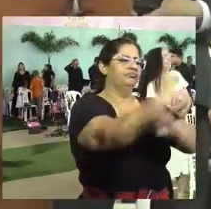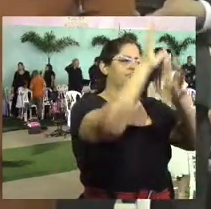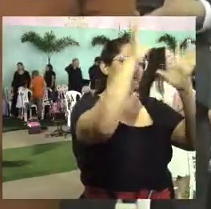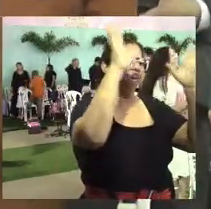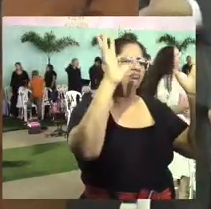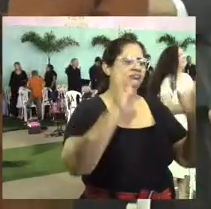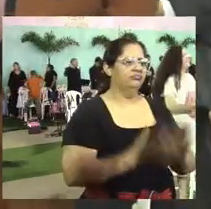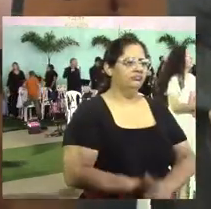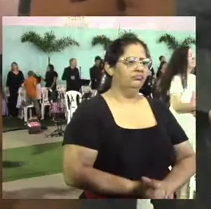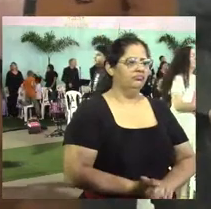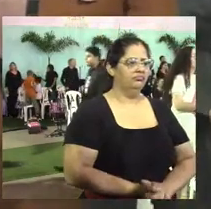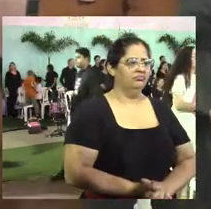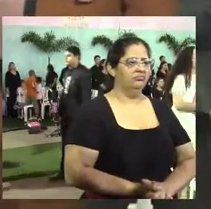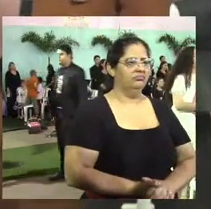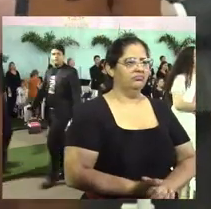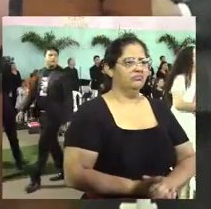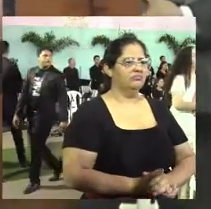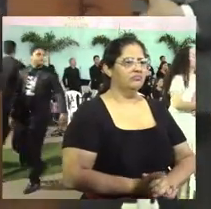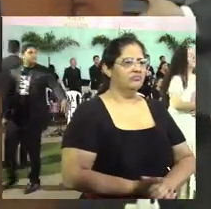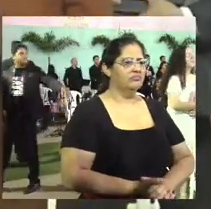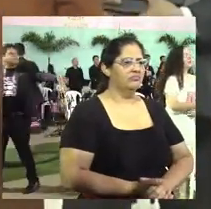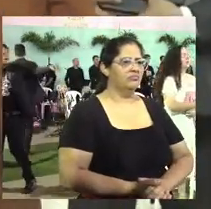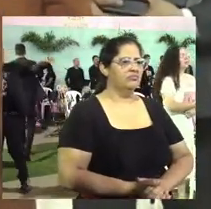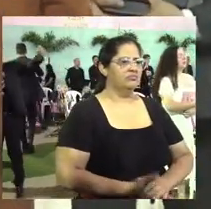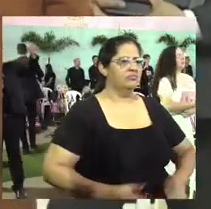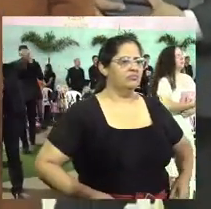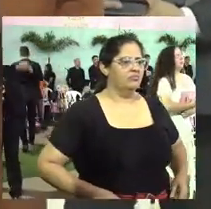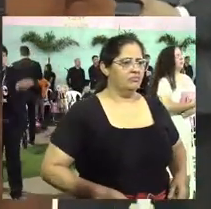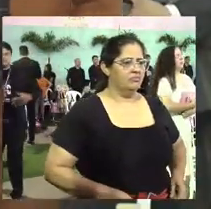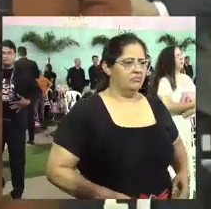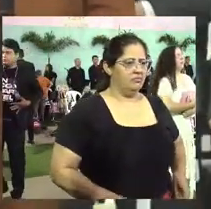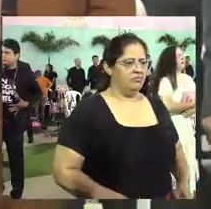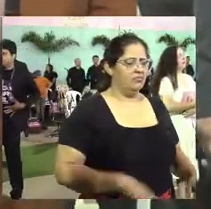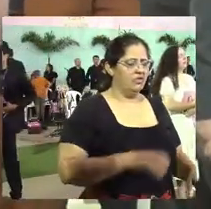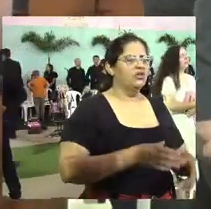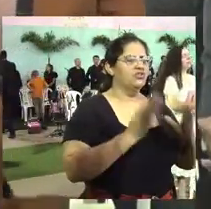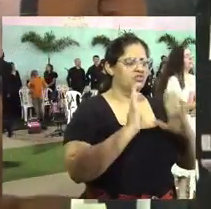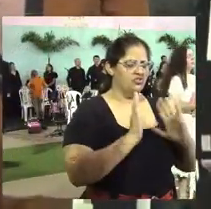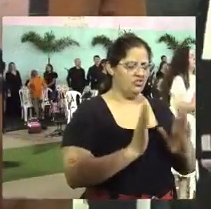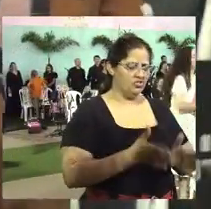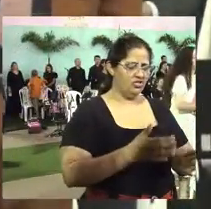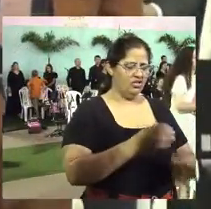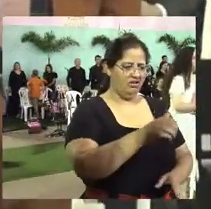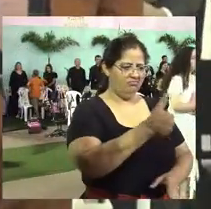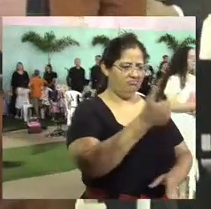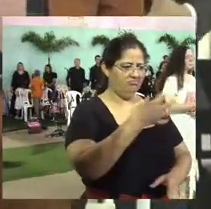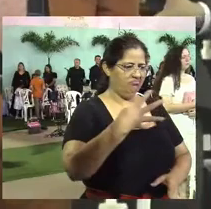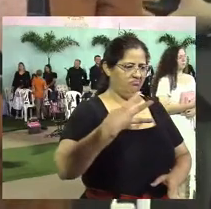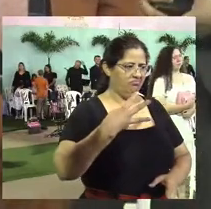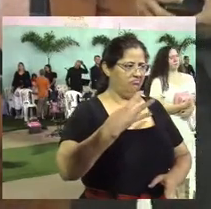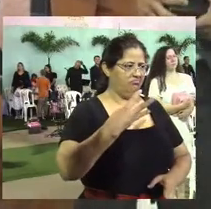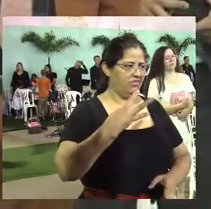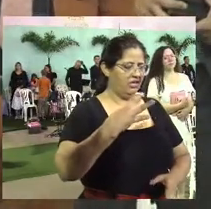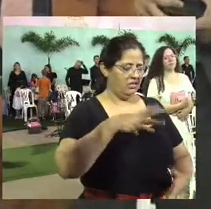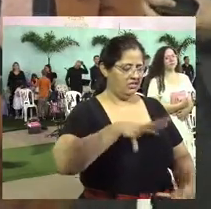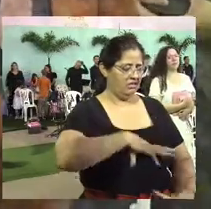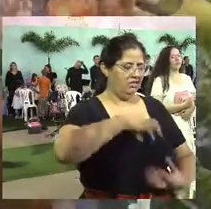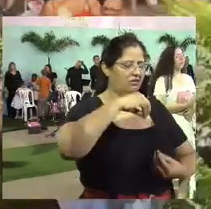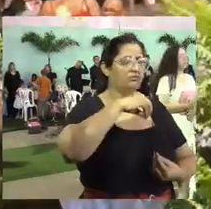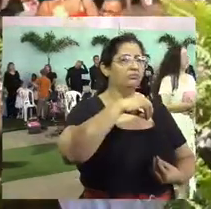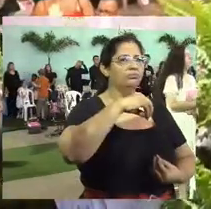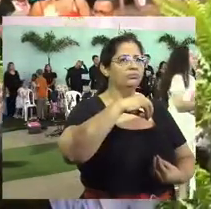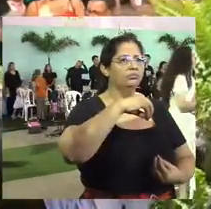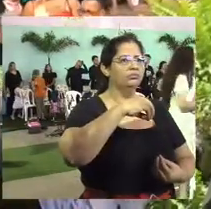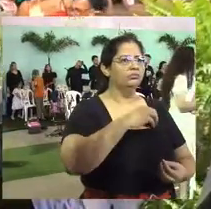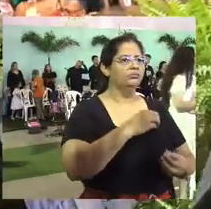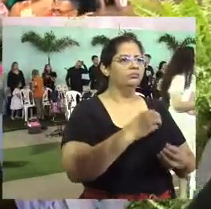lá no hotel nós ganhamos mais quatro almas ali no hotel Já são 13 Almas para Jesus hoje oh glória vamos dar